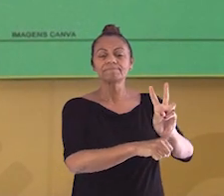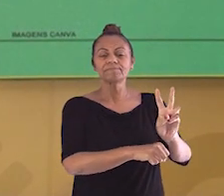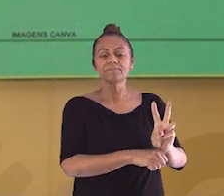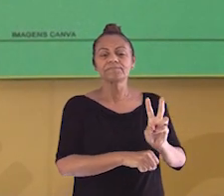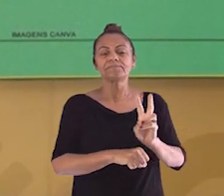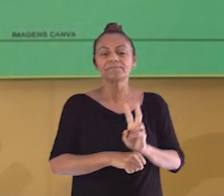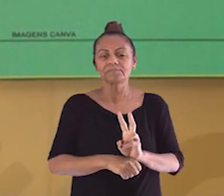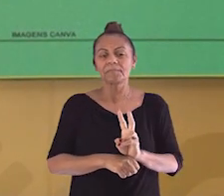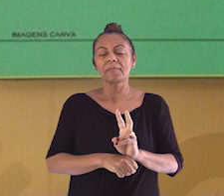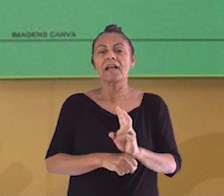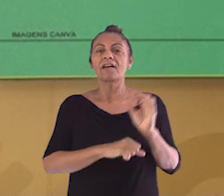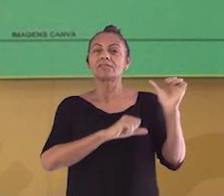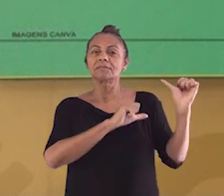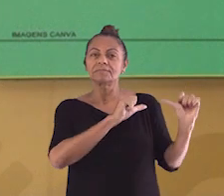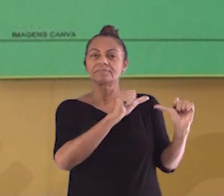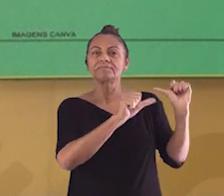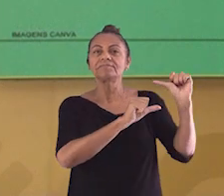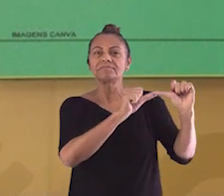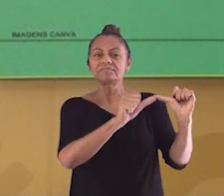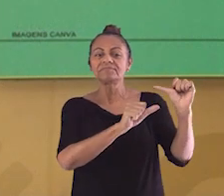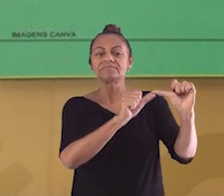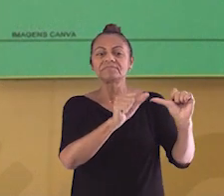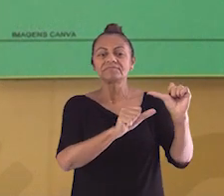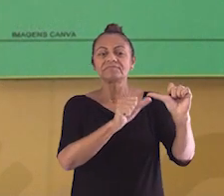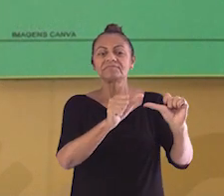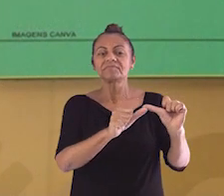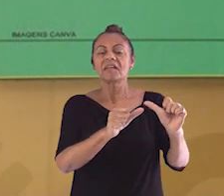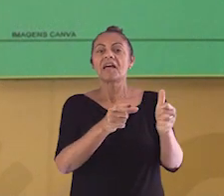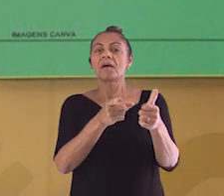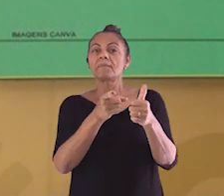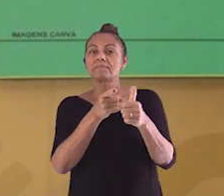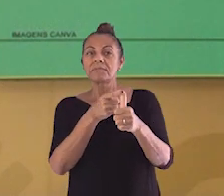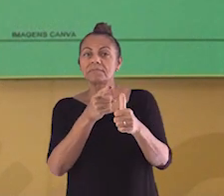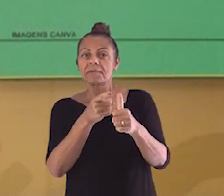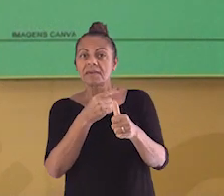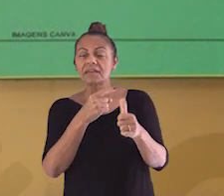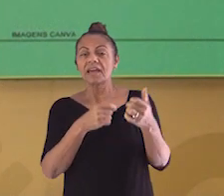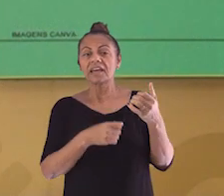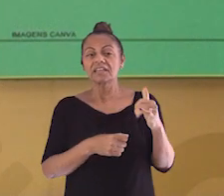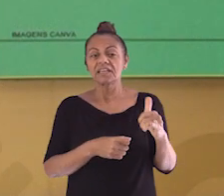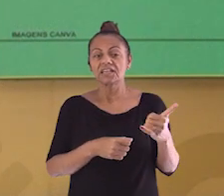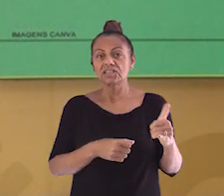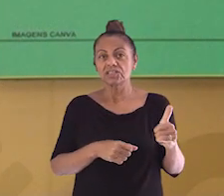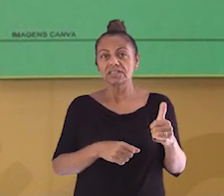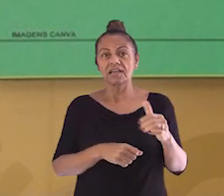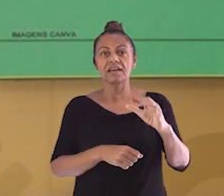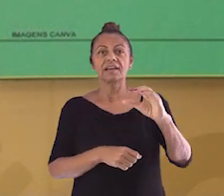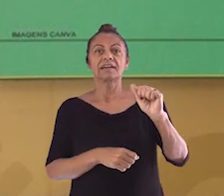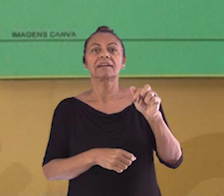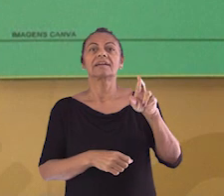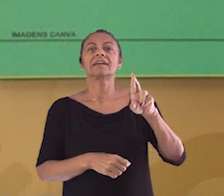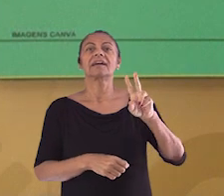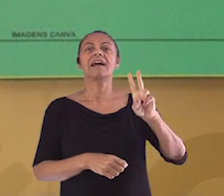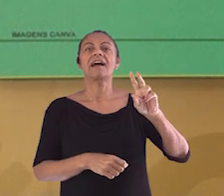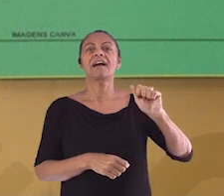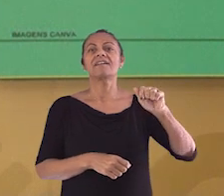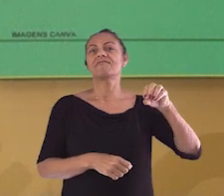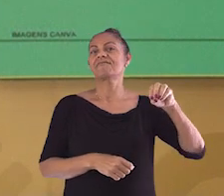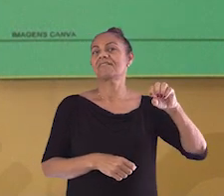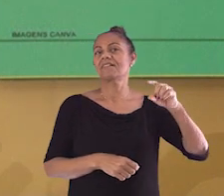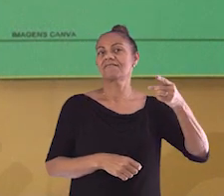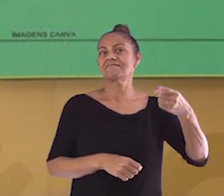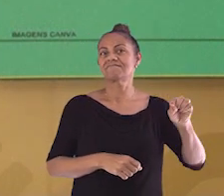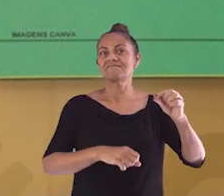foram acontecendo essas mudanças na fonte de energia. Primeiro, a fonte de energia era o carvão mineral, porque